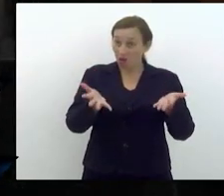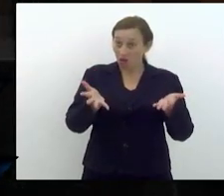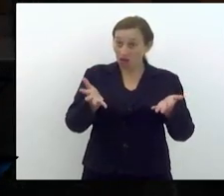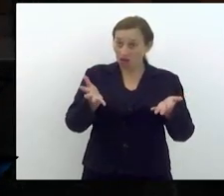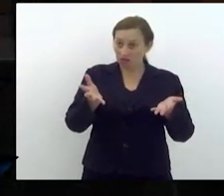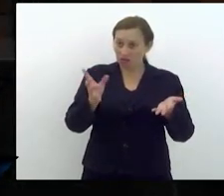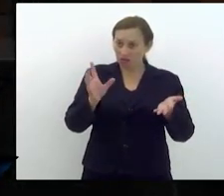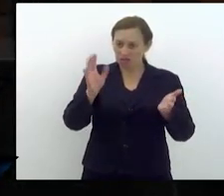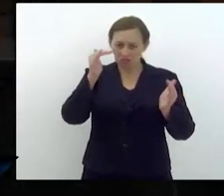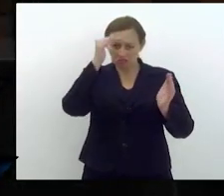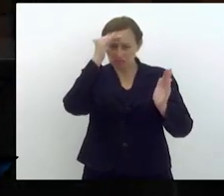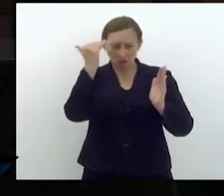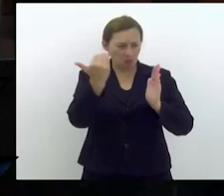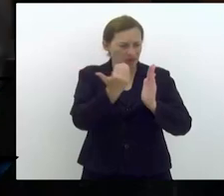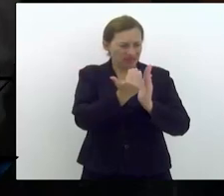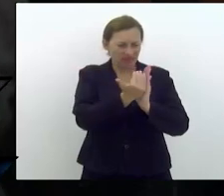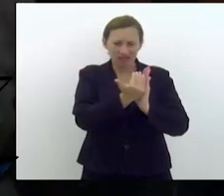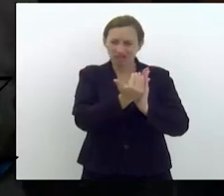obedecer